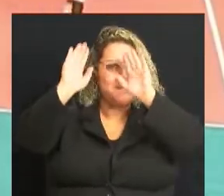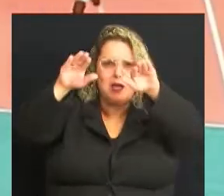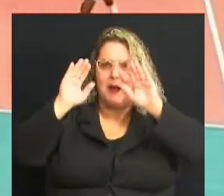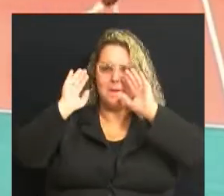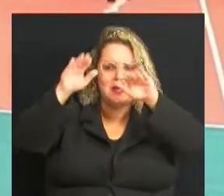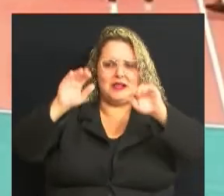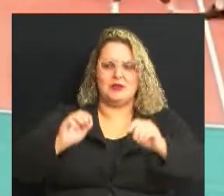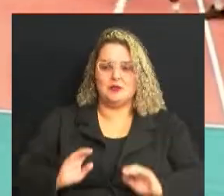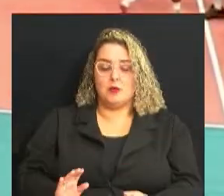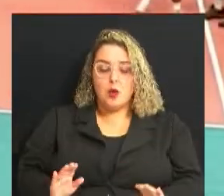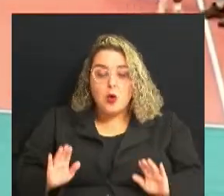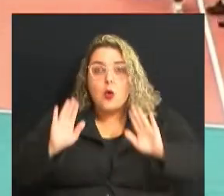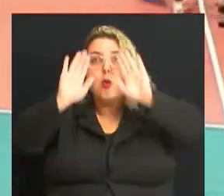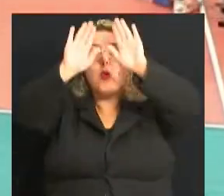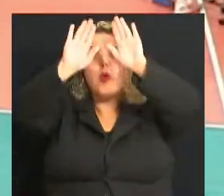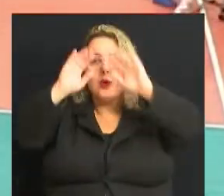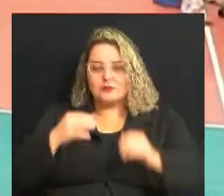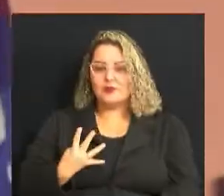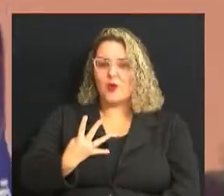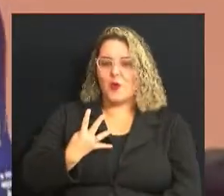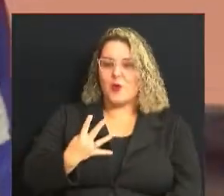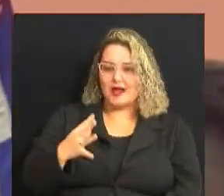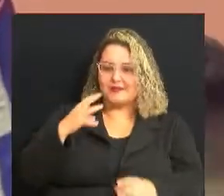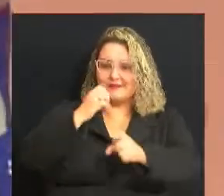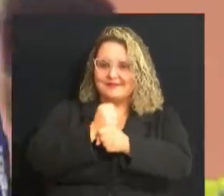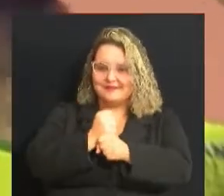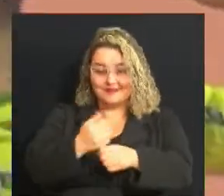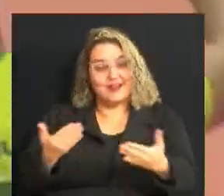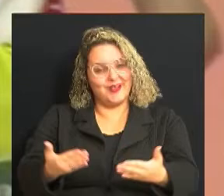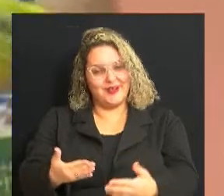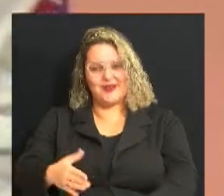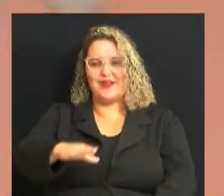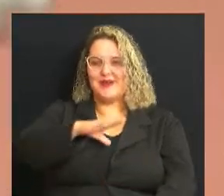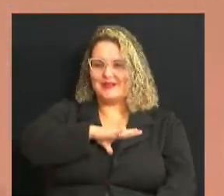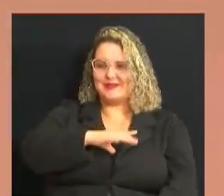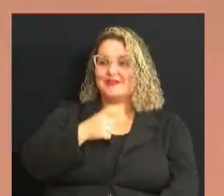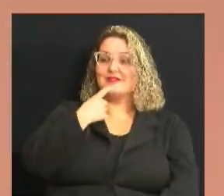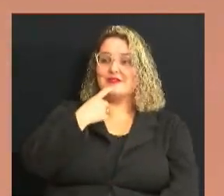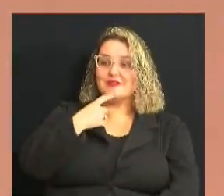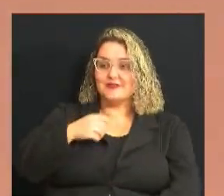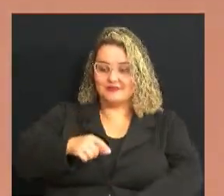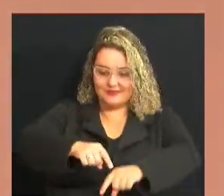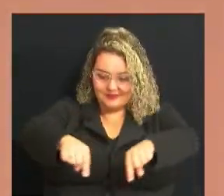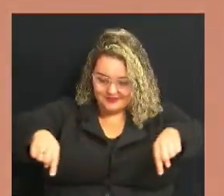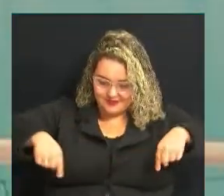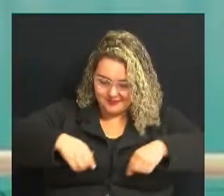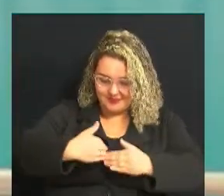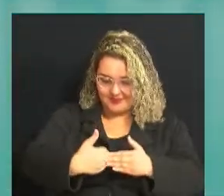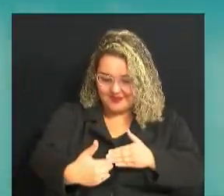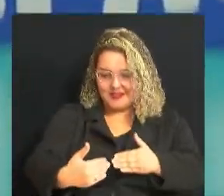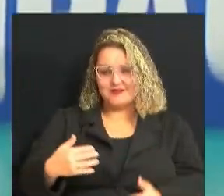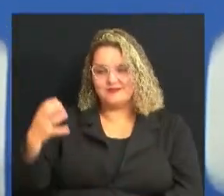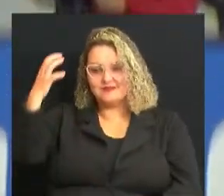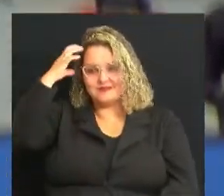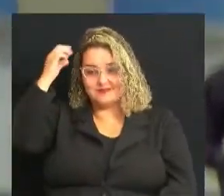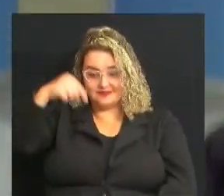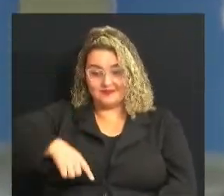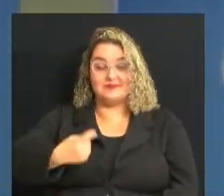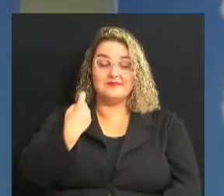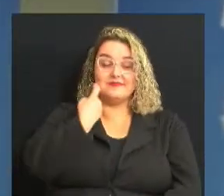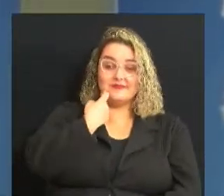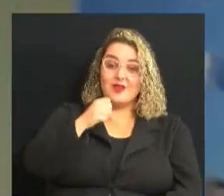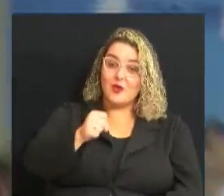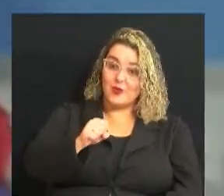com 4 pontos. Agora os campineiros decidem no ginásio do Taquaral nesta sexta-feira, 8h30 da